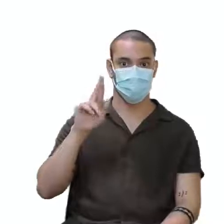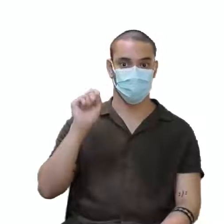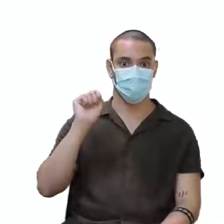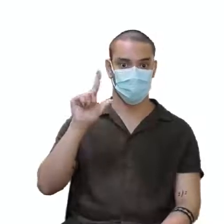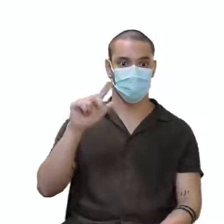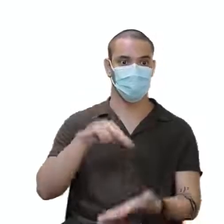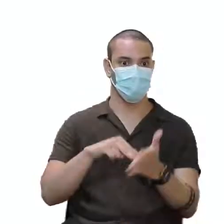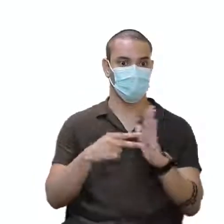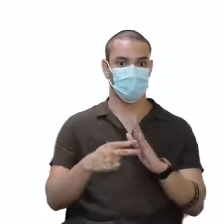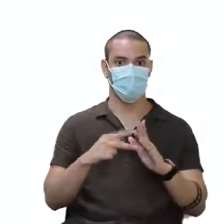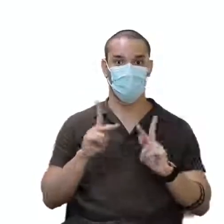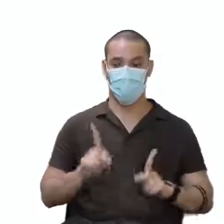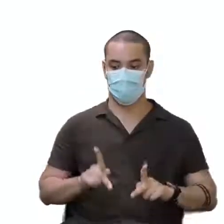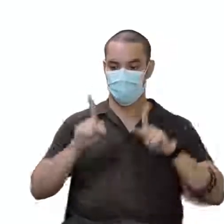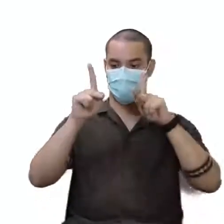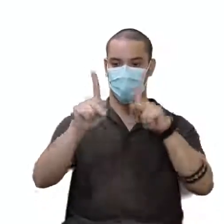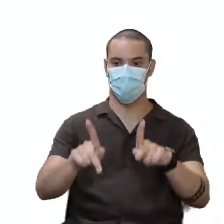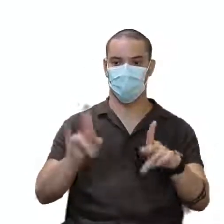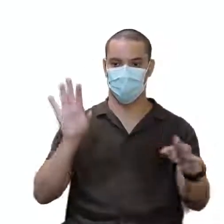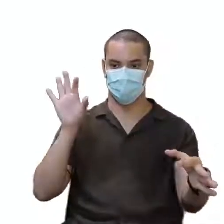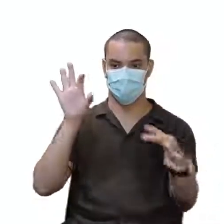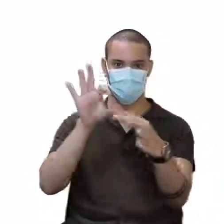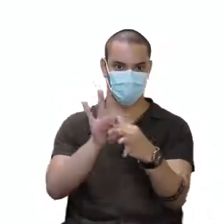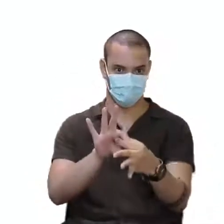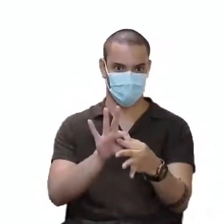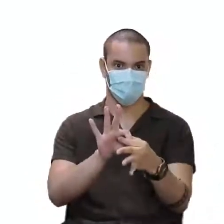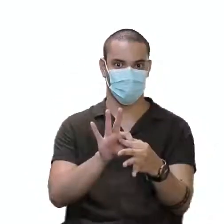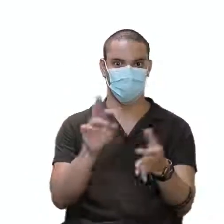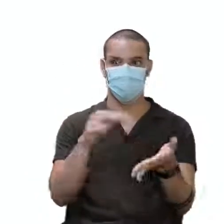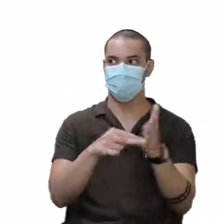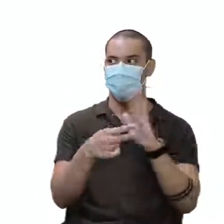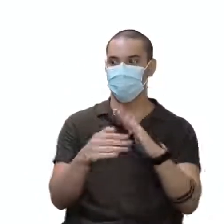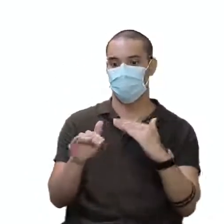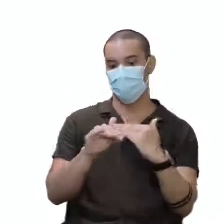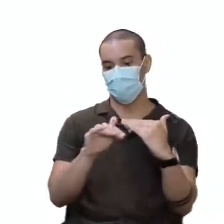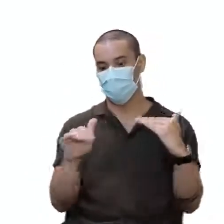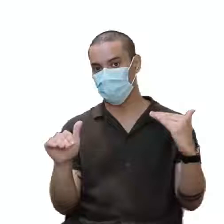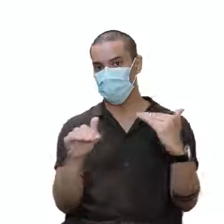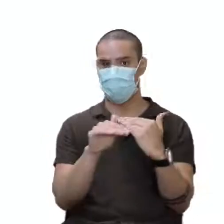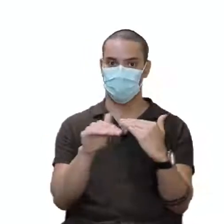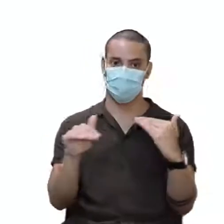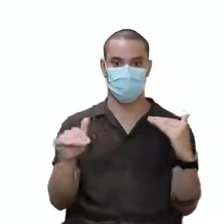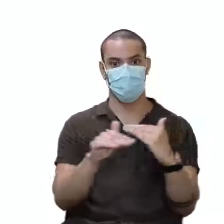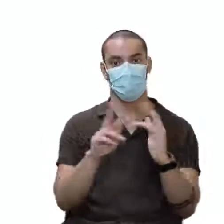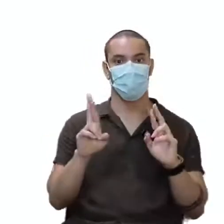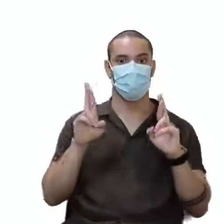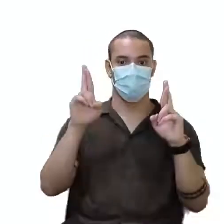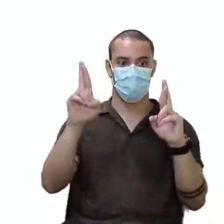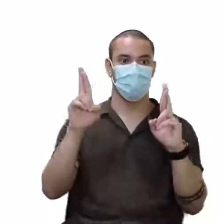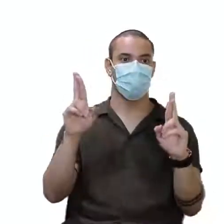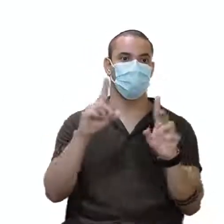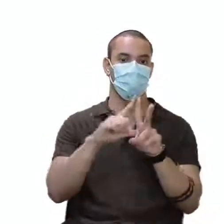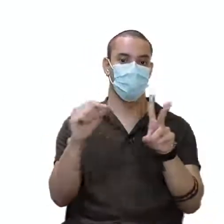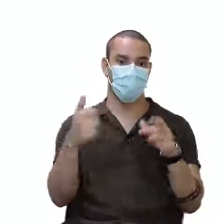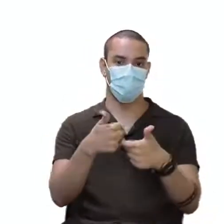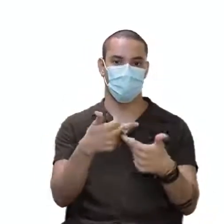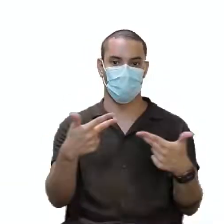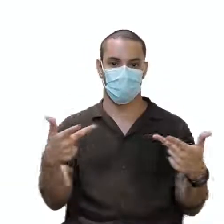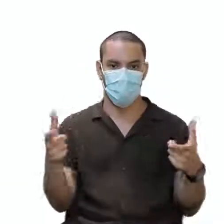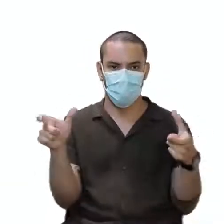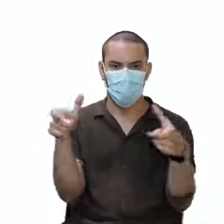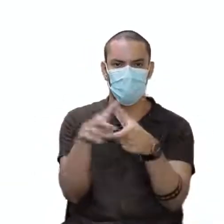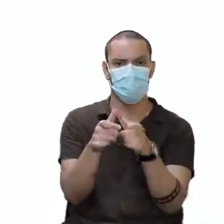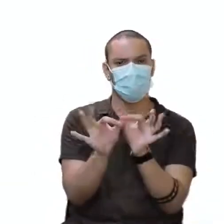que é a ponte, né? Ou seja, é a comunidade intermediária, representada pela vegetação de